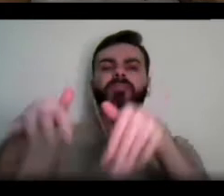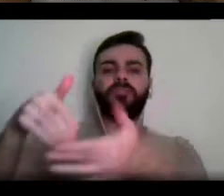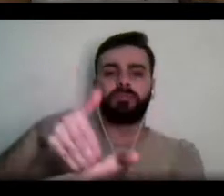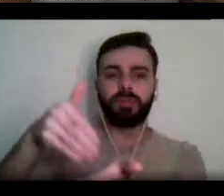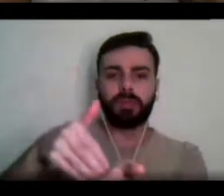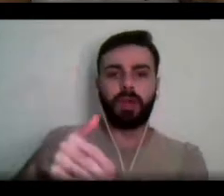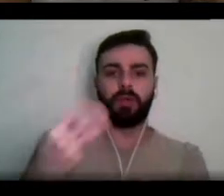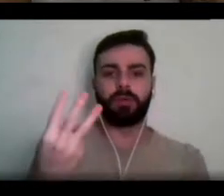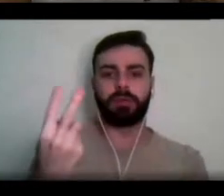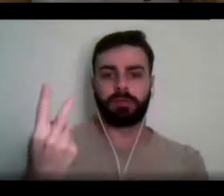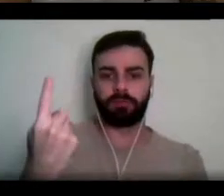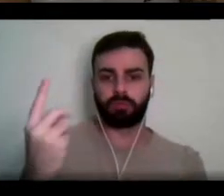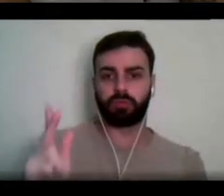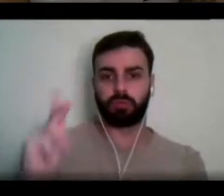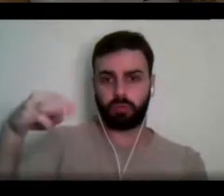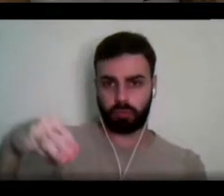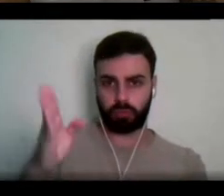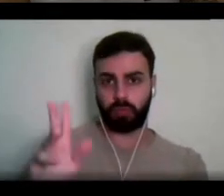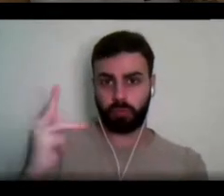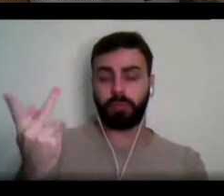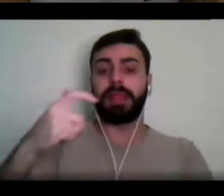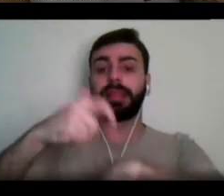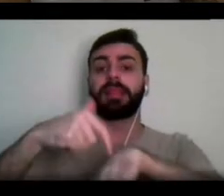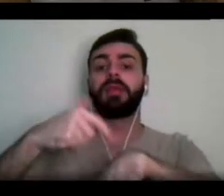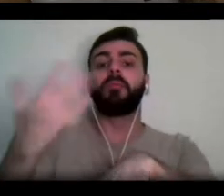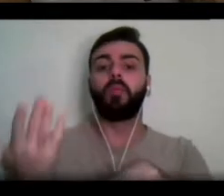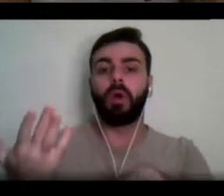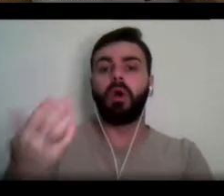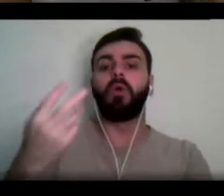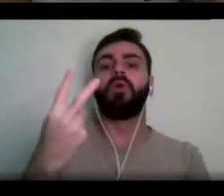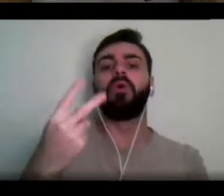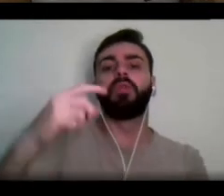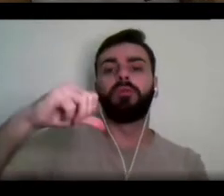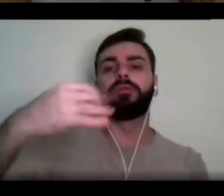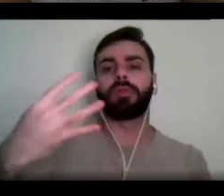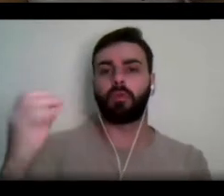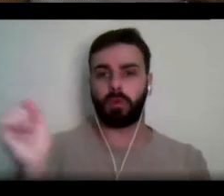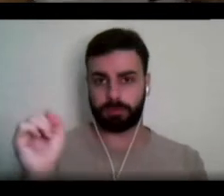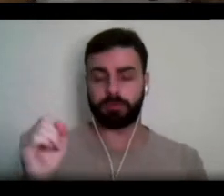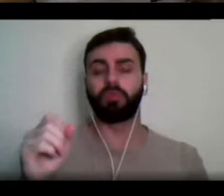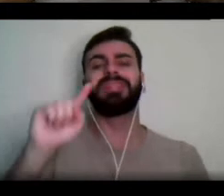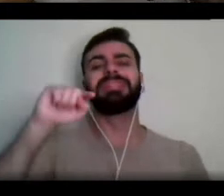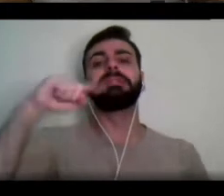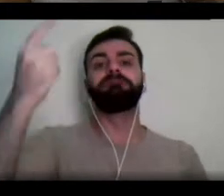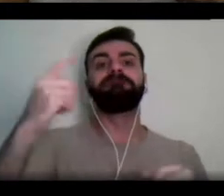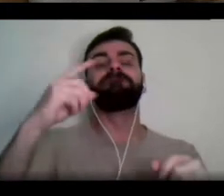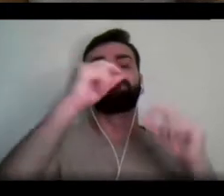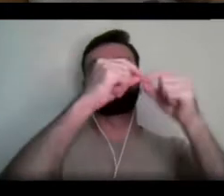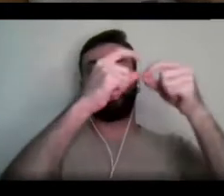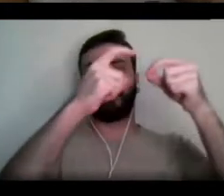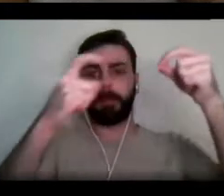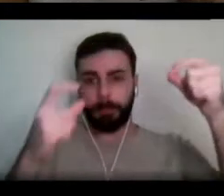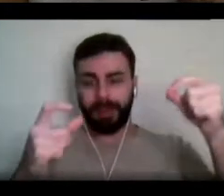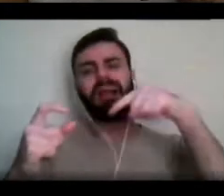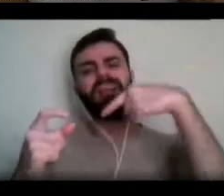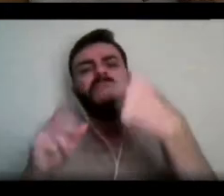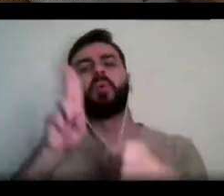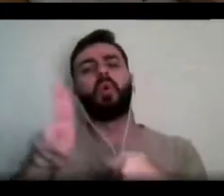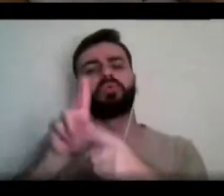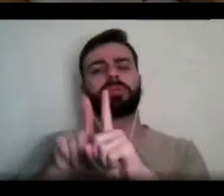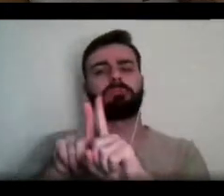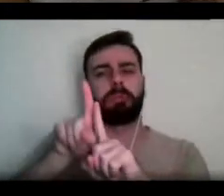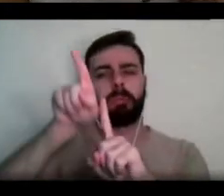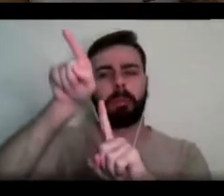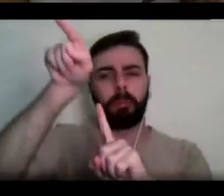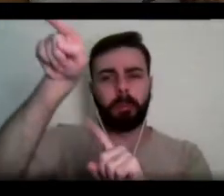1.600 km por hora, e a final, 321 km por hora, e essa etapa durou 94 segundos. E a etapa C, que é